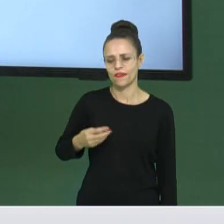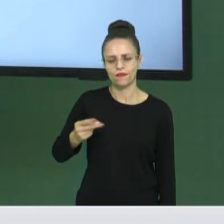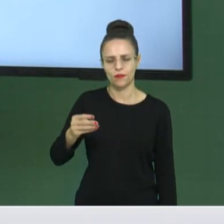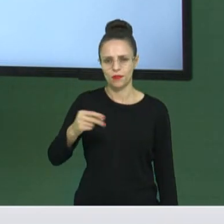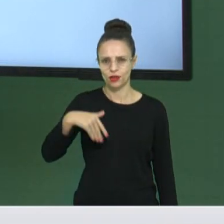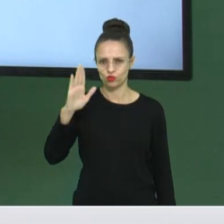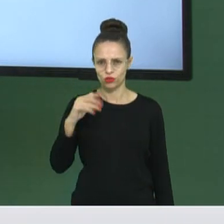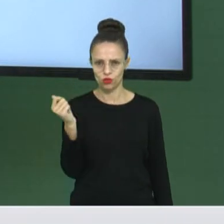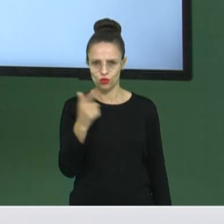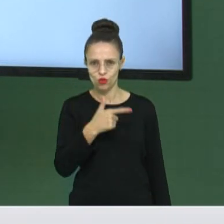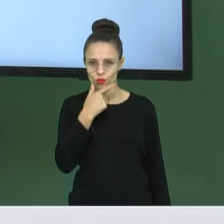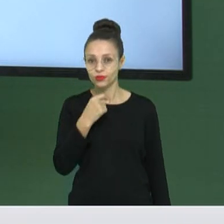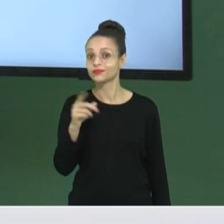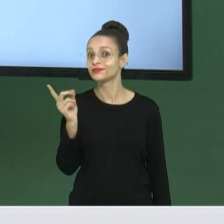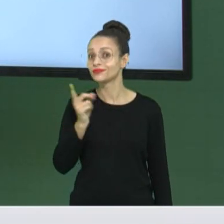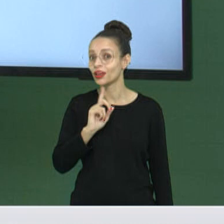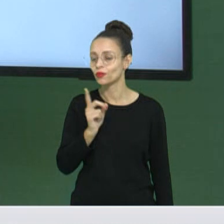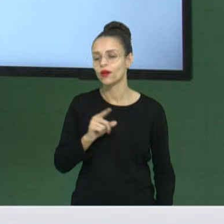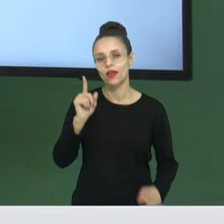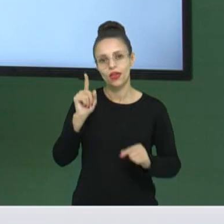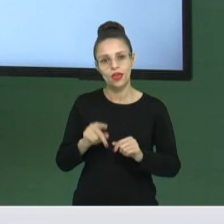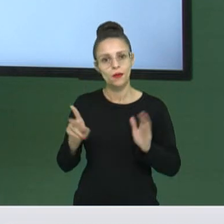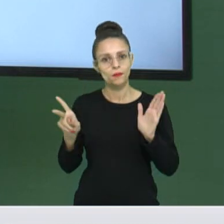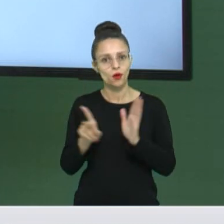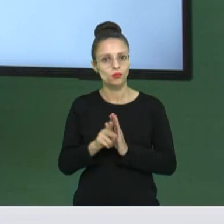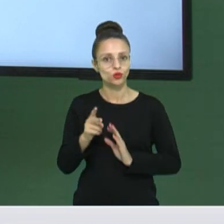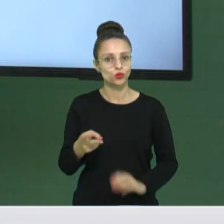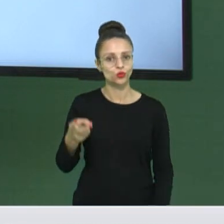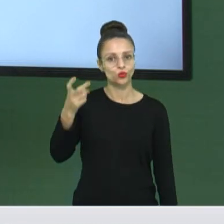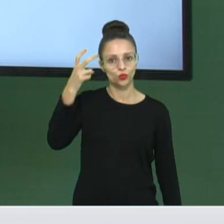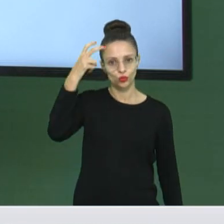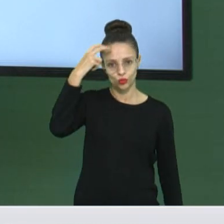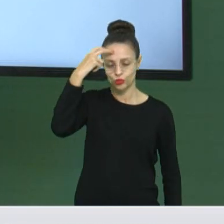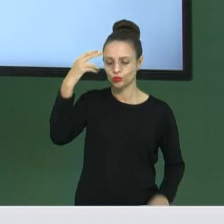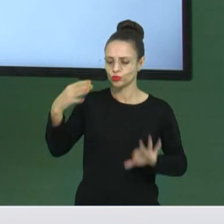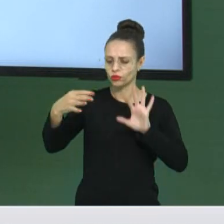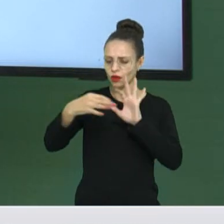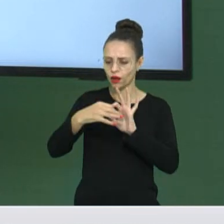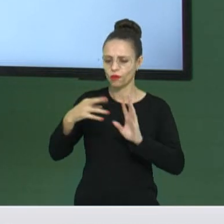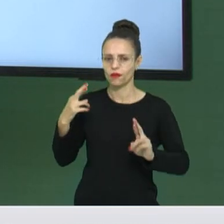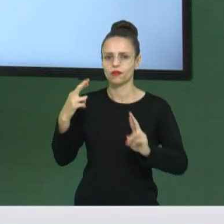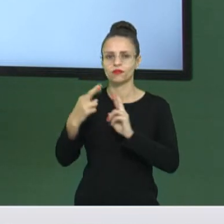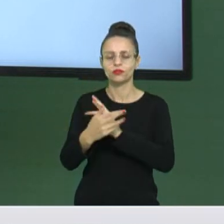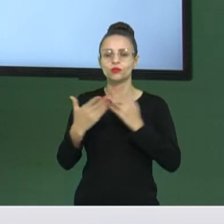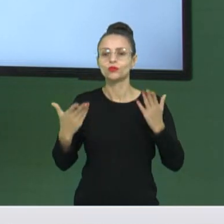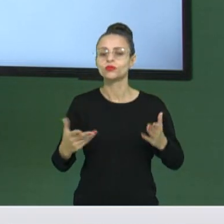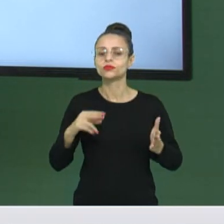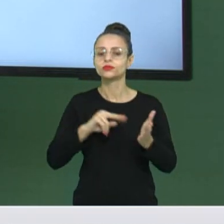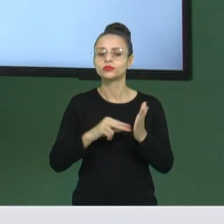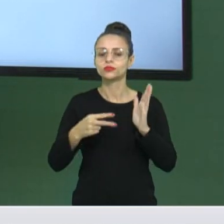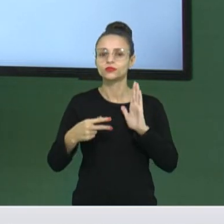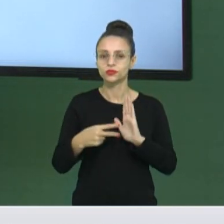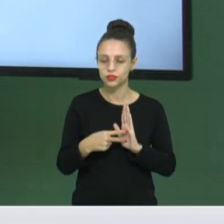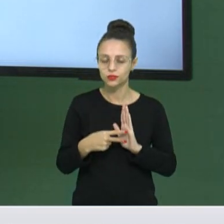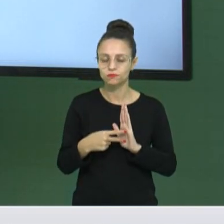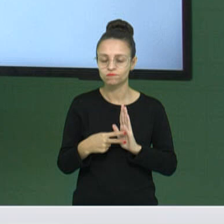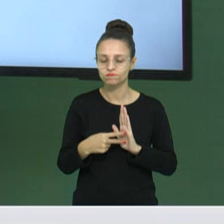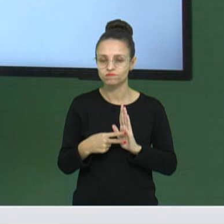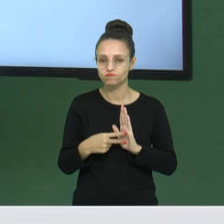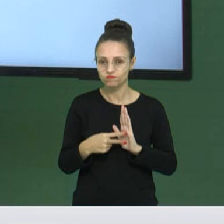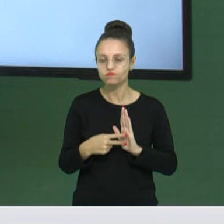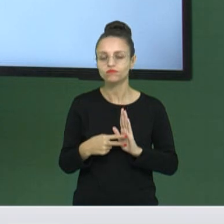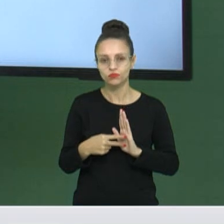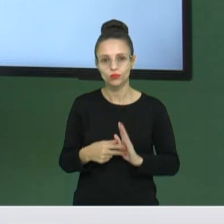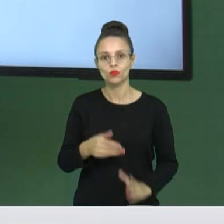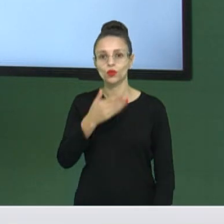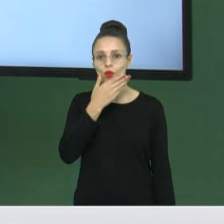homens? Não. Isso é uma causa cultural. O que isso significa? Significa que